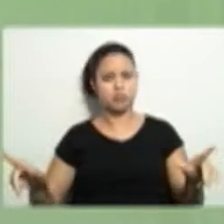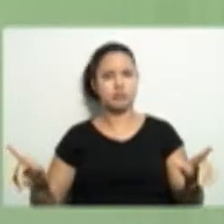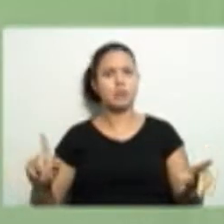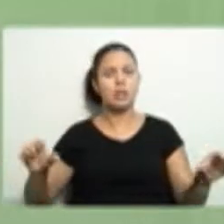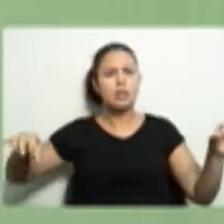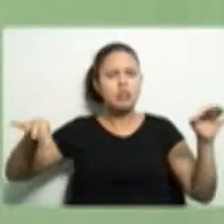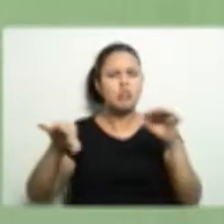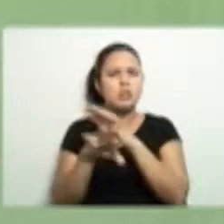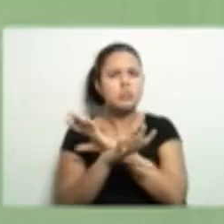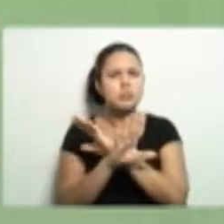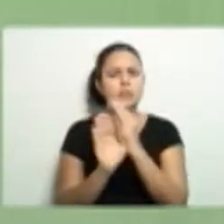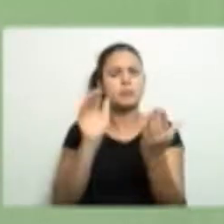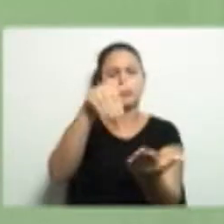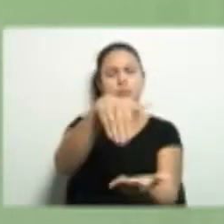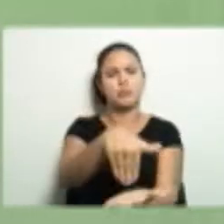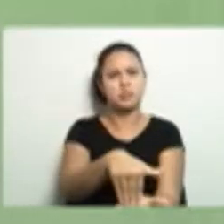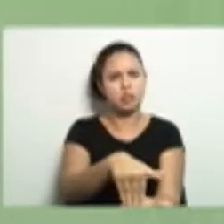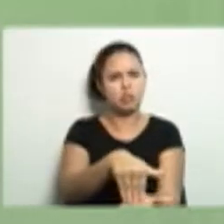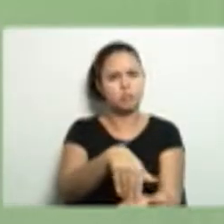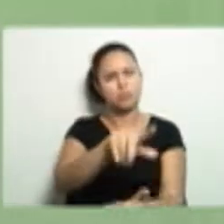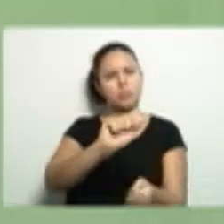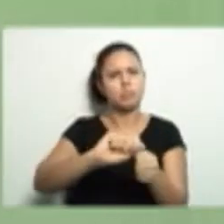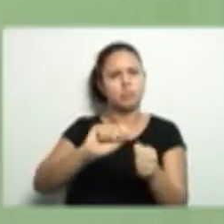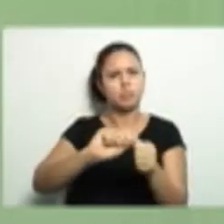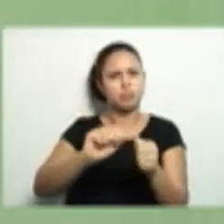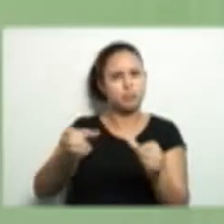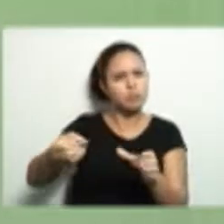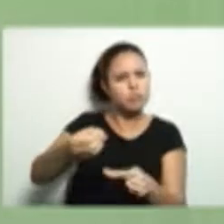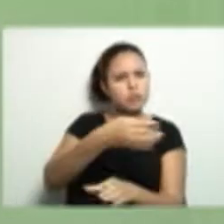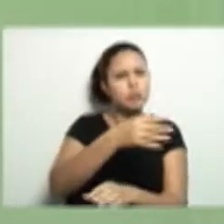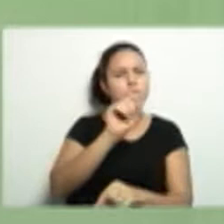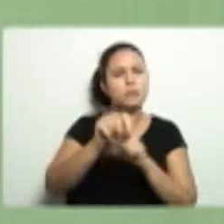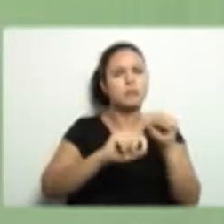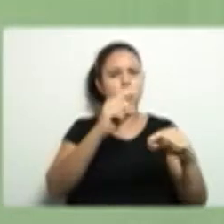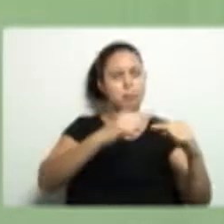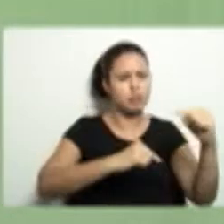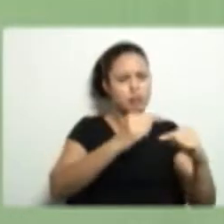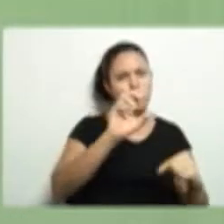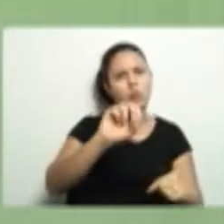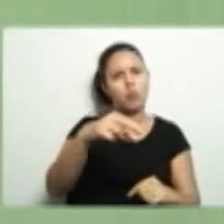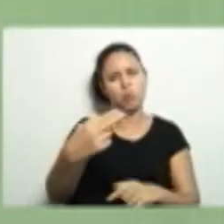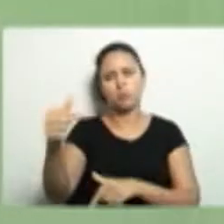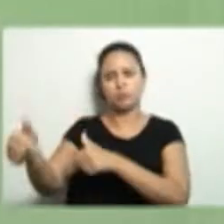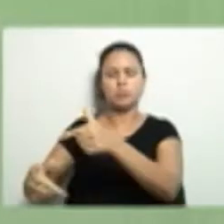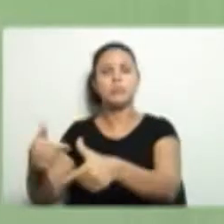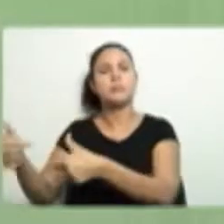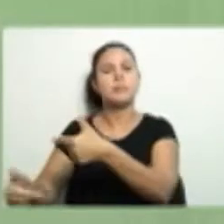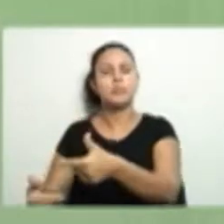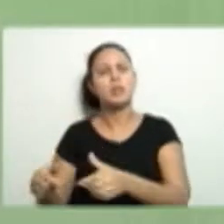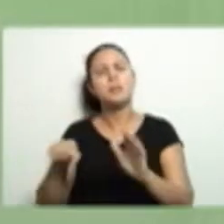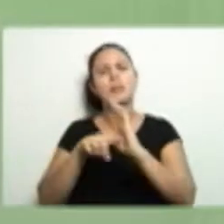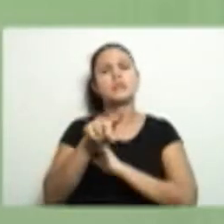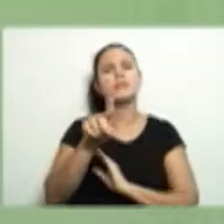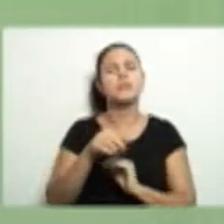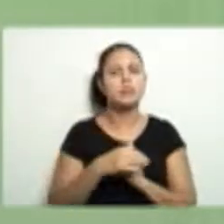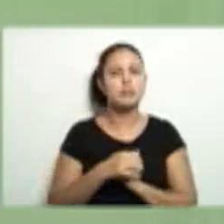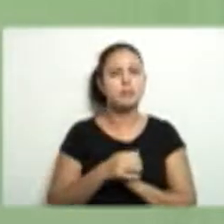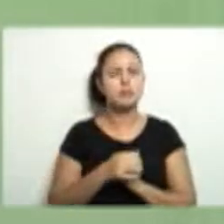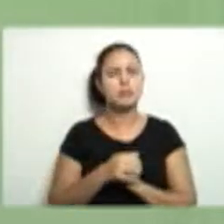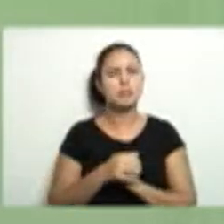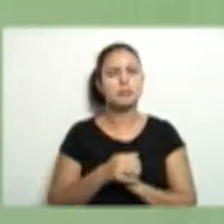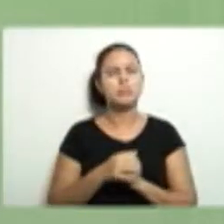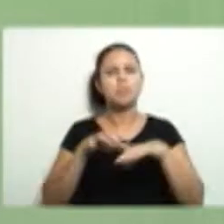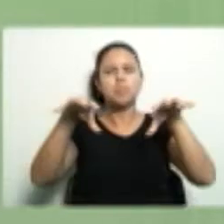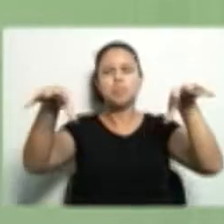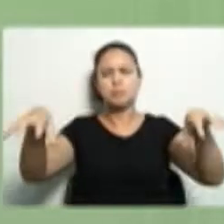um bem ou um serviço. E aí eu pergunto para você, qual que é a diferença